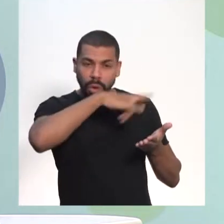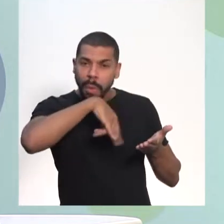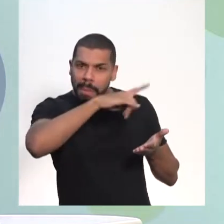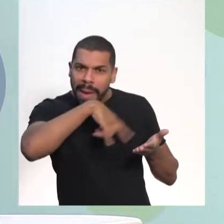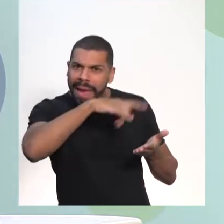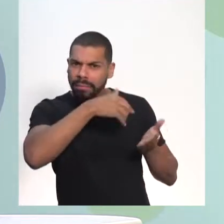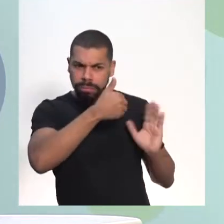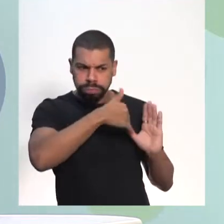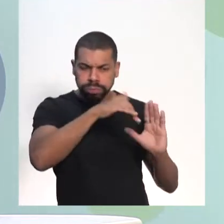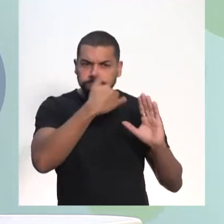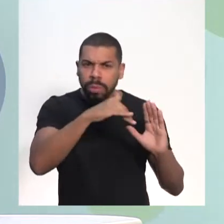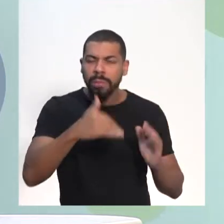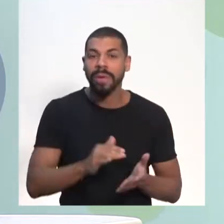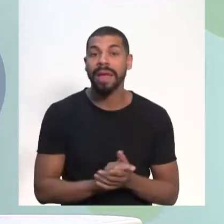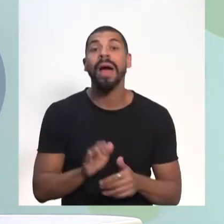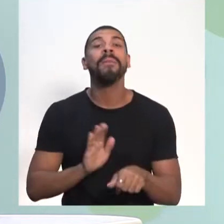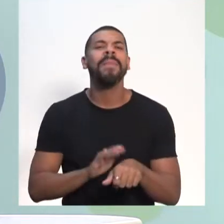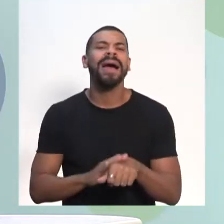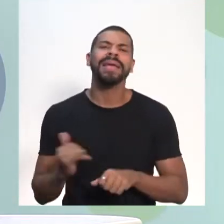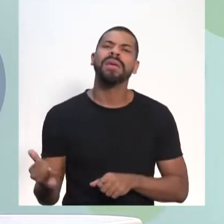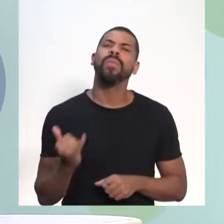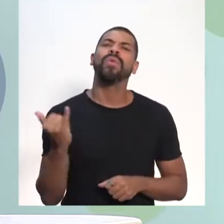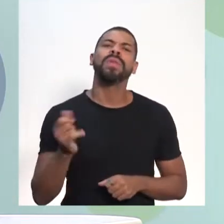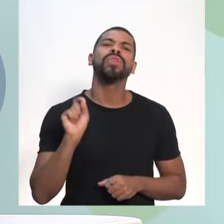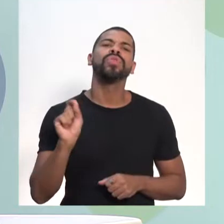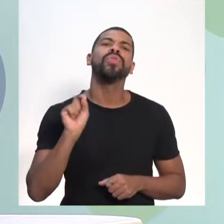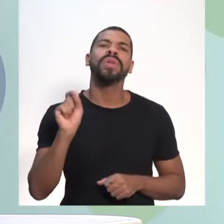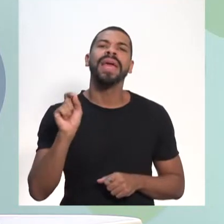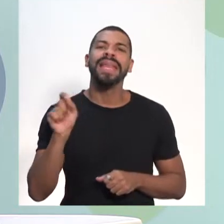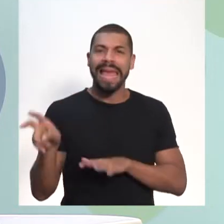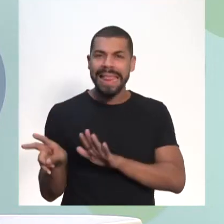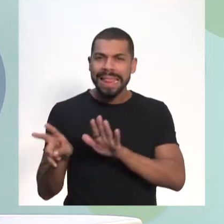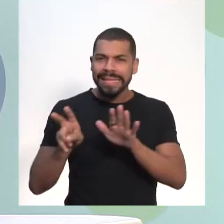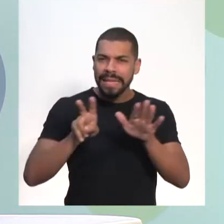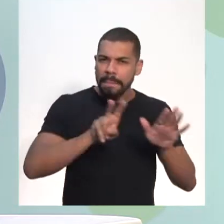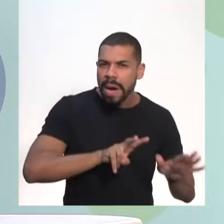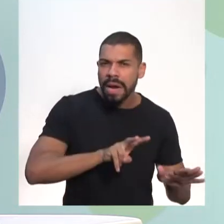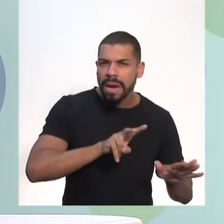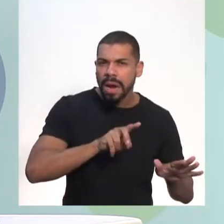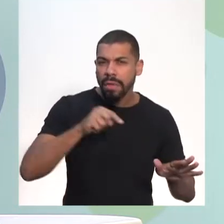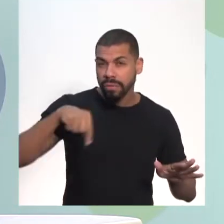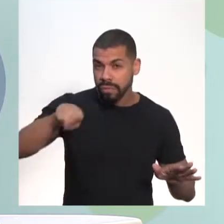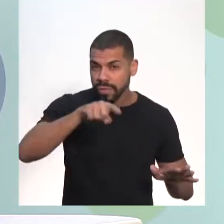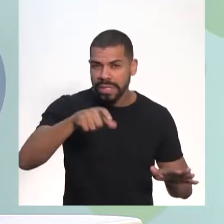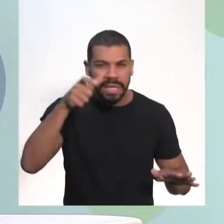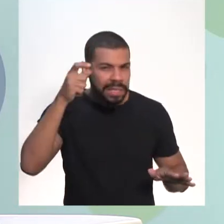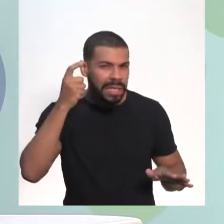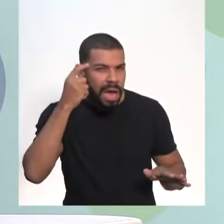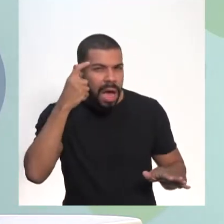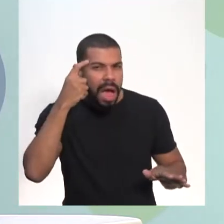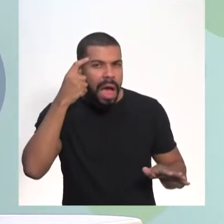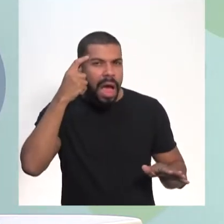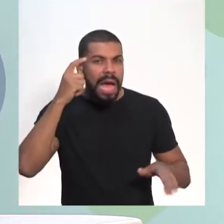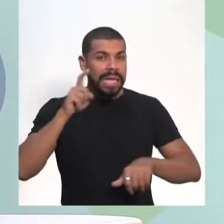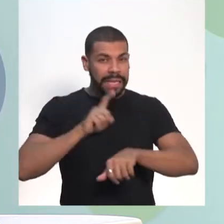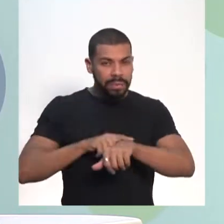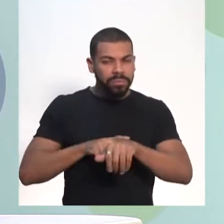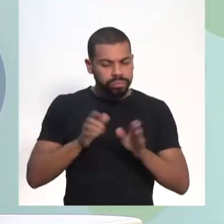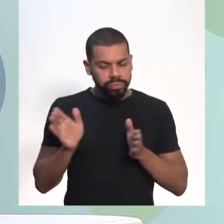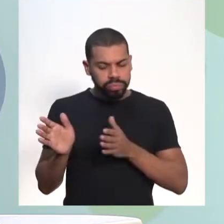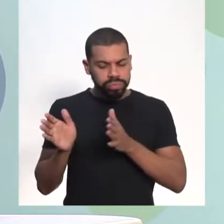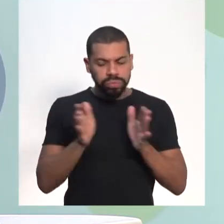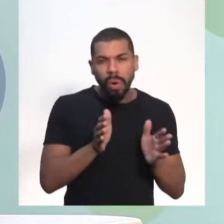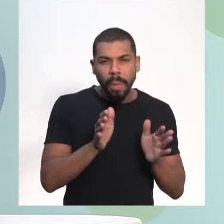orientadores, e é importante, né, que durante essa semana vocês tinham mesmo que ter um tempo, um espaço para